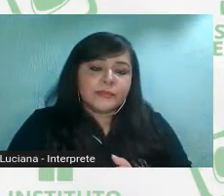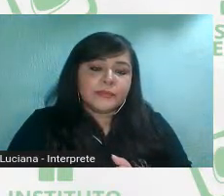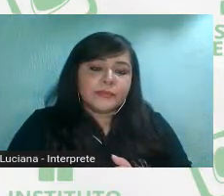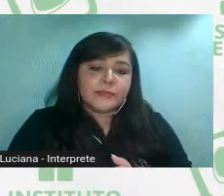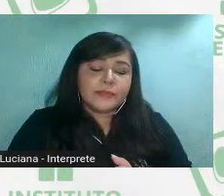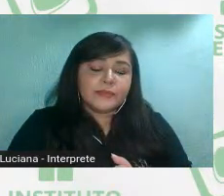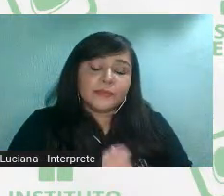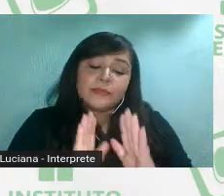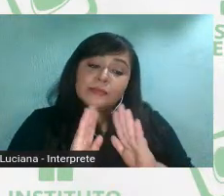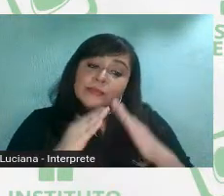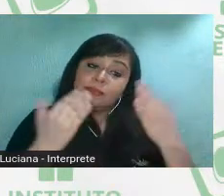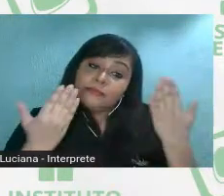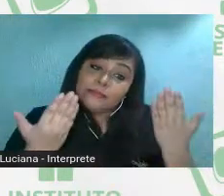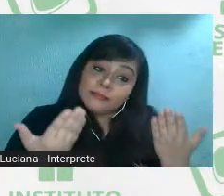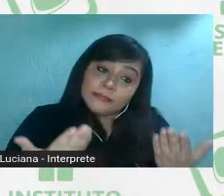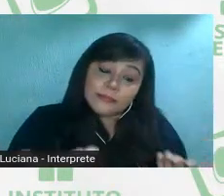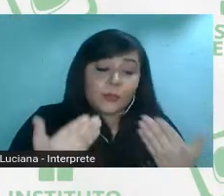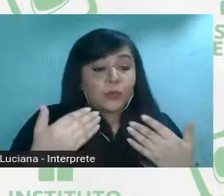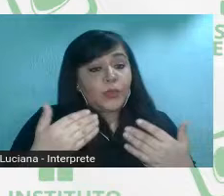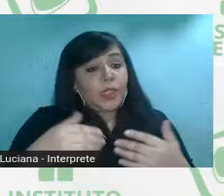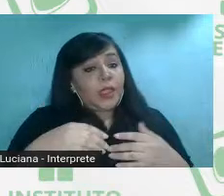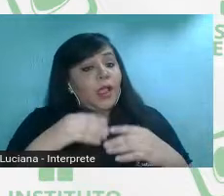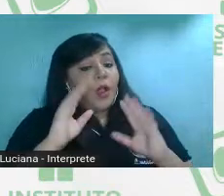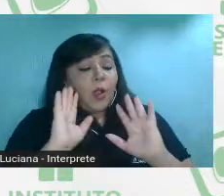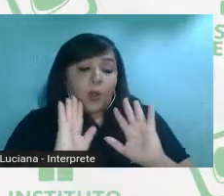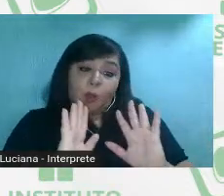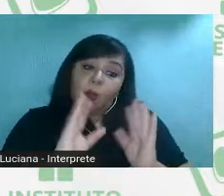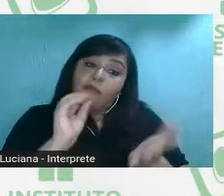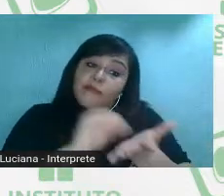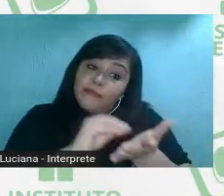nós ainda vamos terminar as correções das listas.